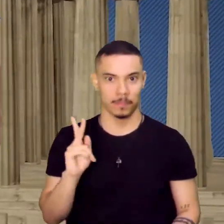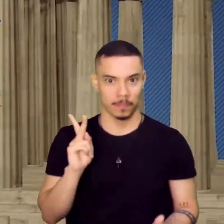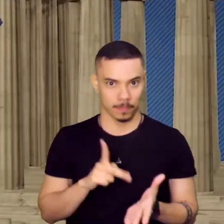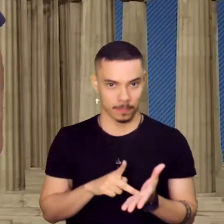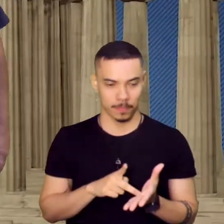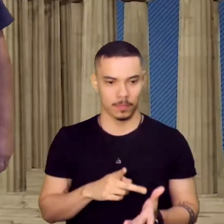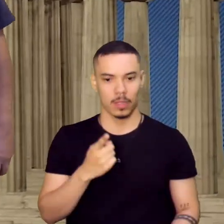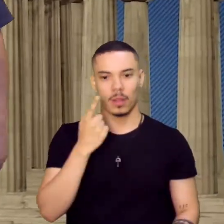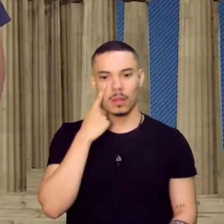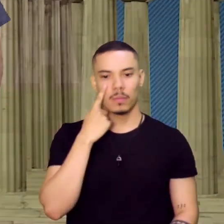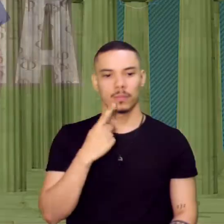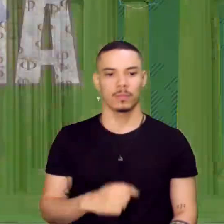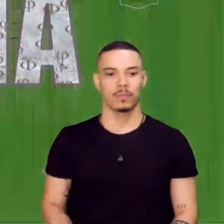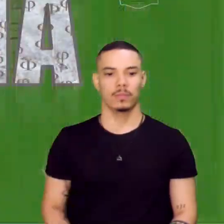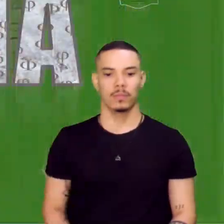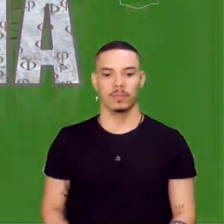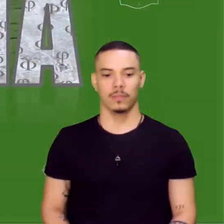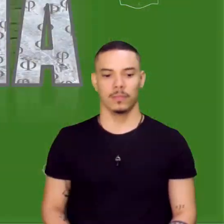lá